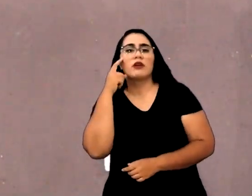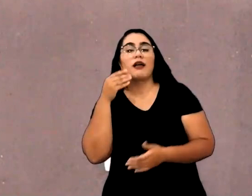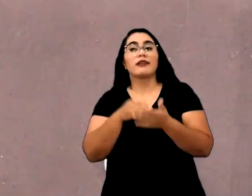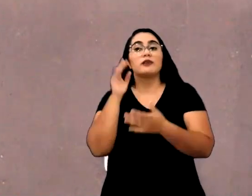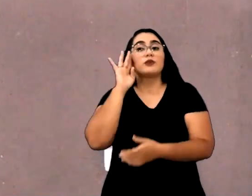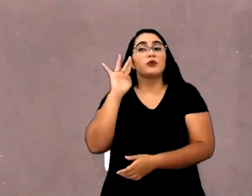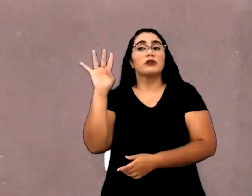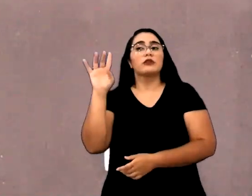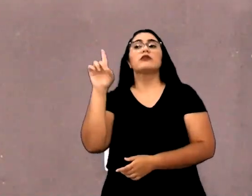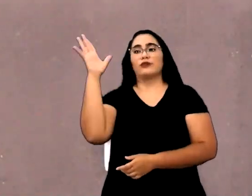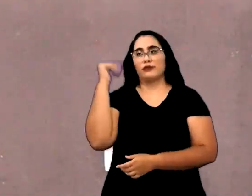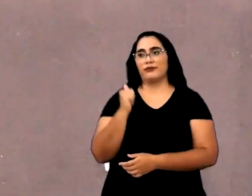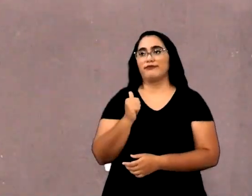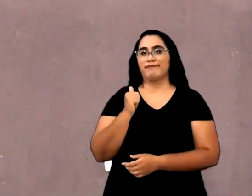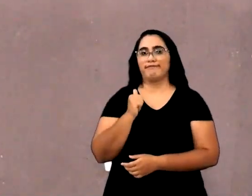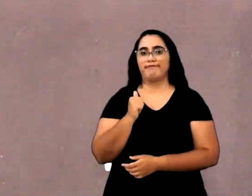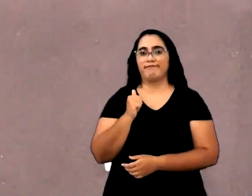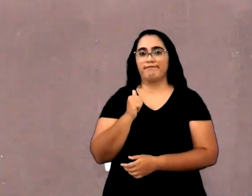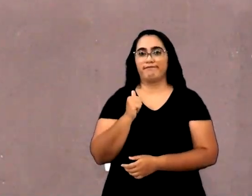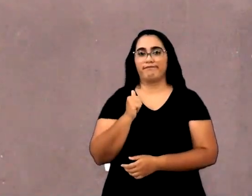Até no sonho.